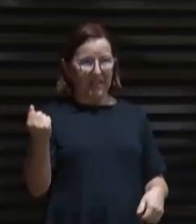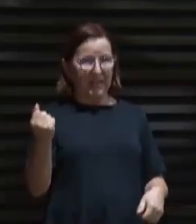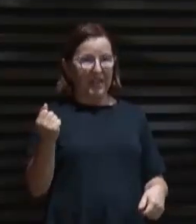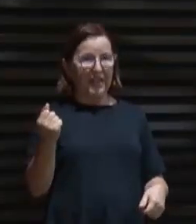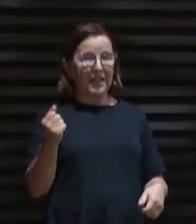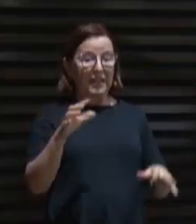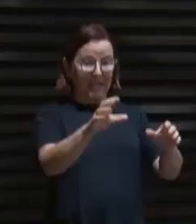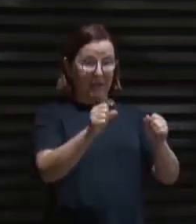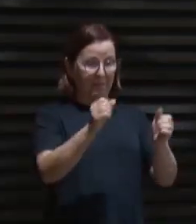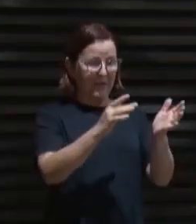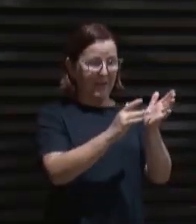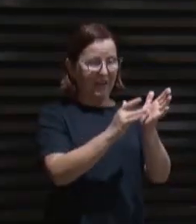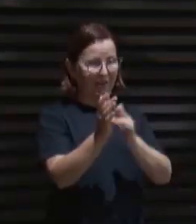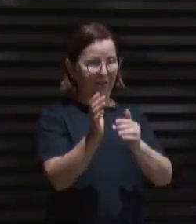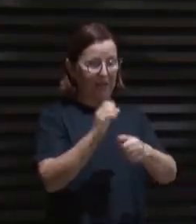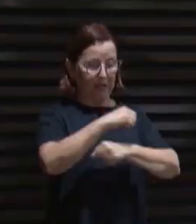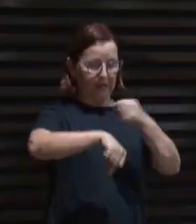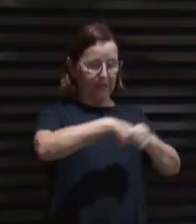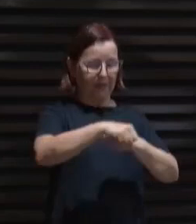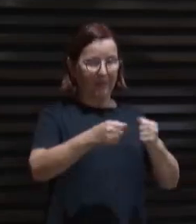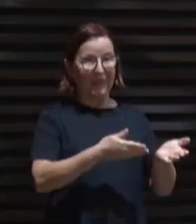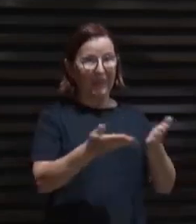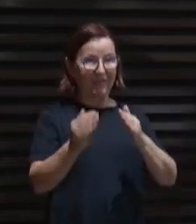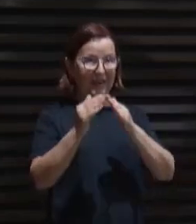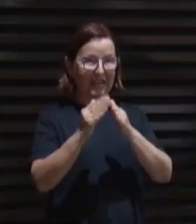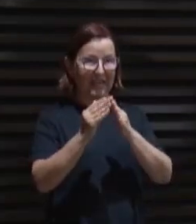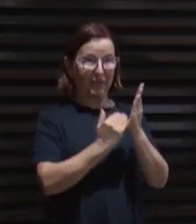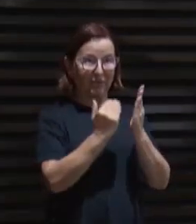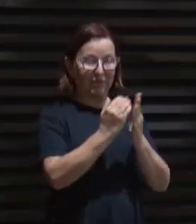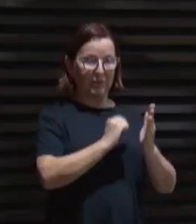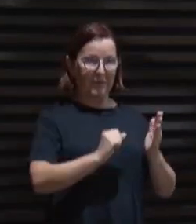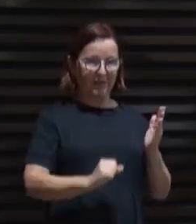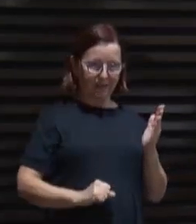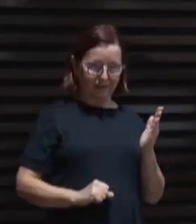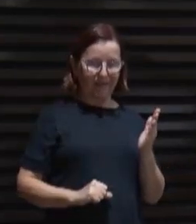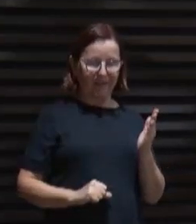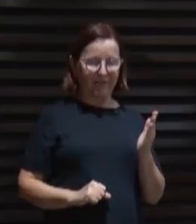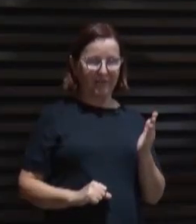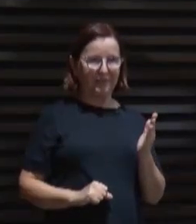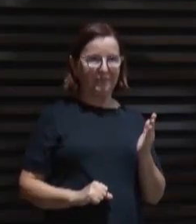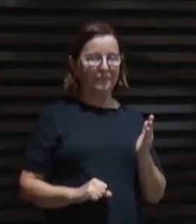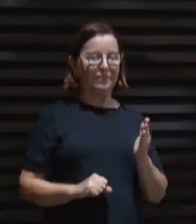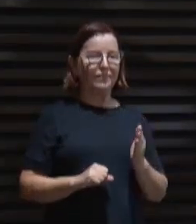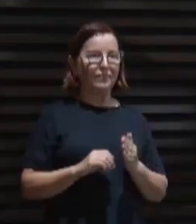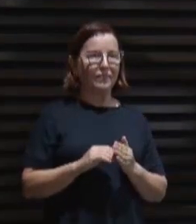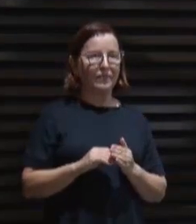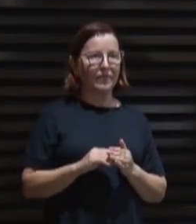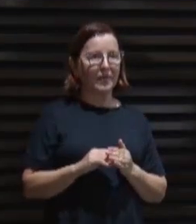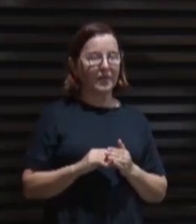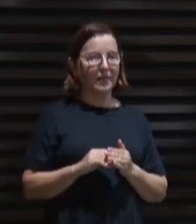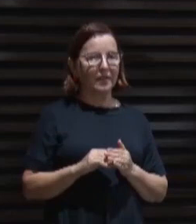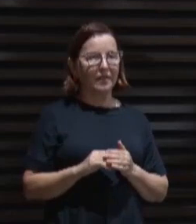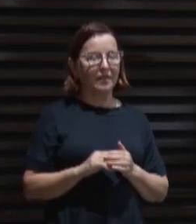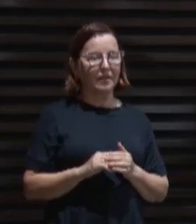casa do sumo sacerdote, para ser ouvido por Anás e depois